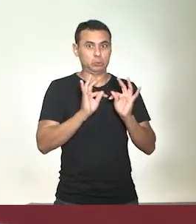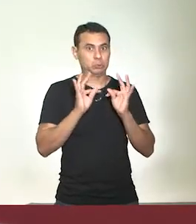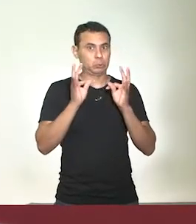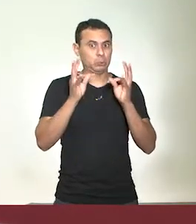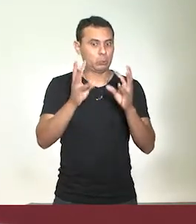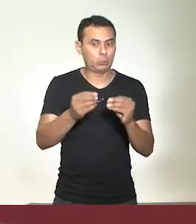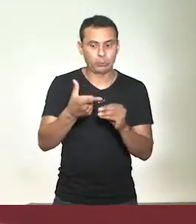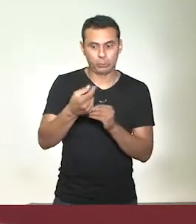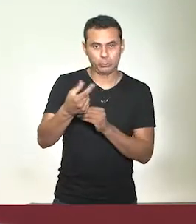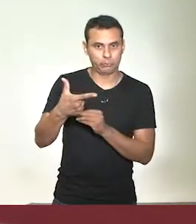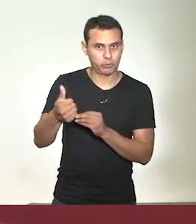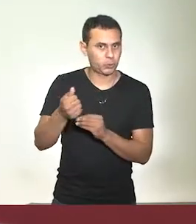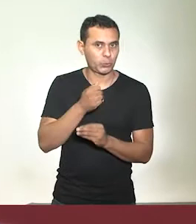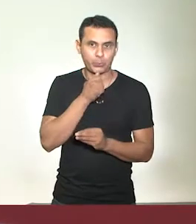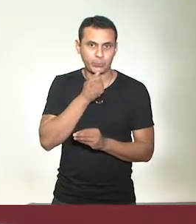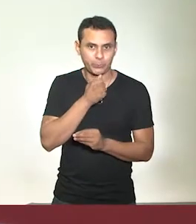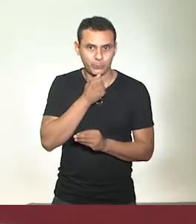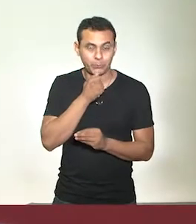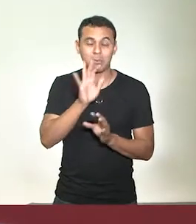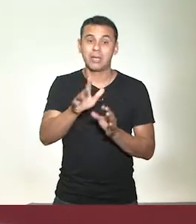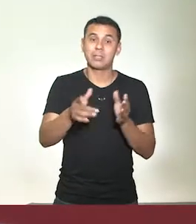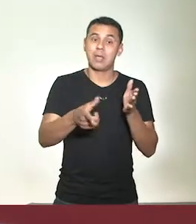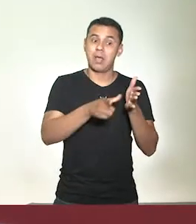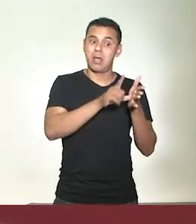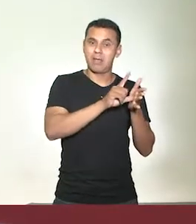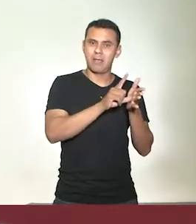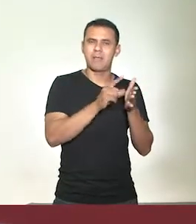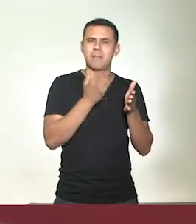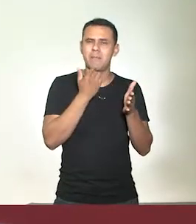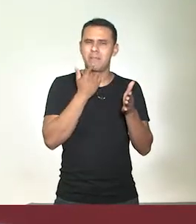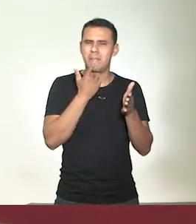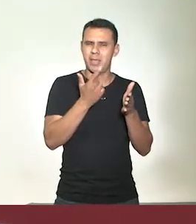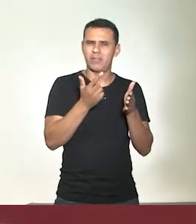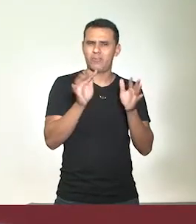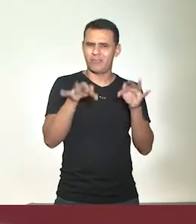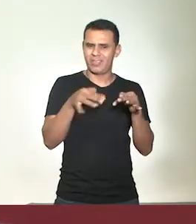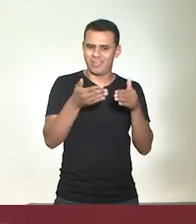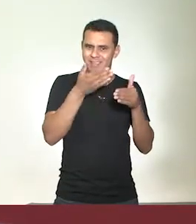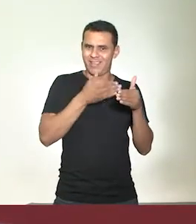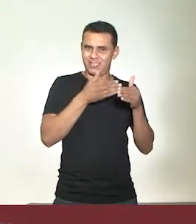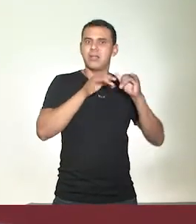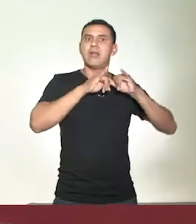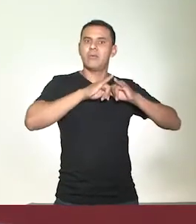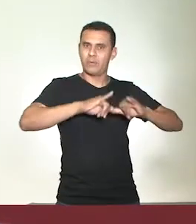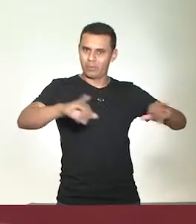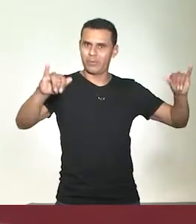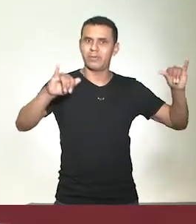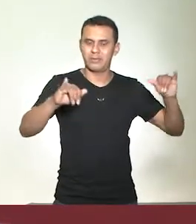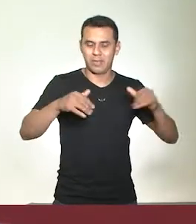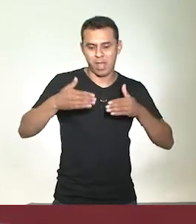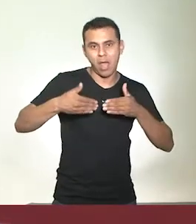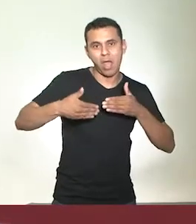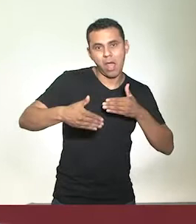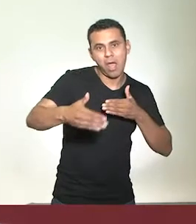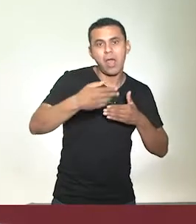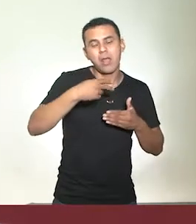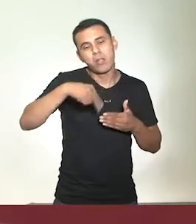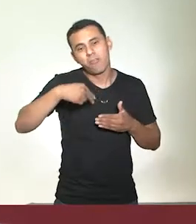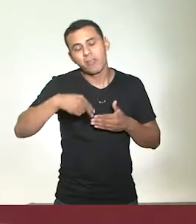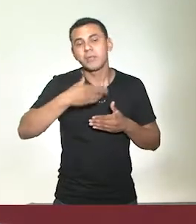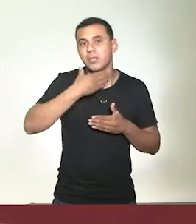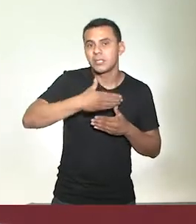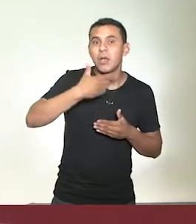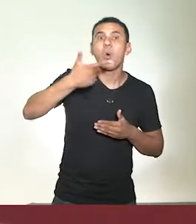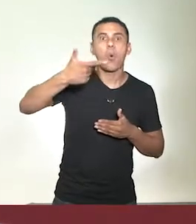todo ano mas é obrigatório que a gente divulgue um pouco antes do final do ano e a partir de agora até o final do ano que vem